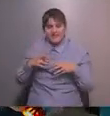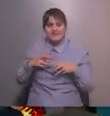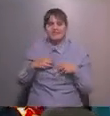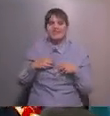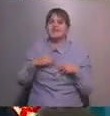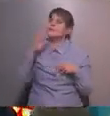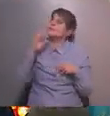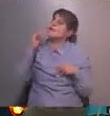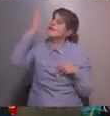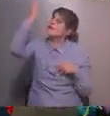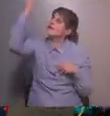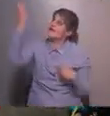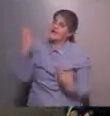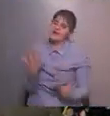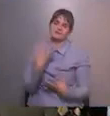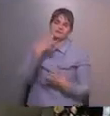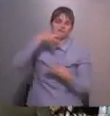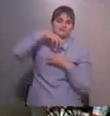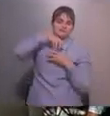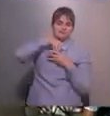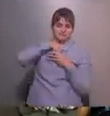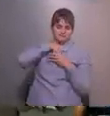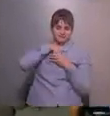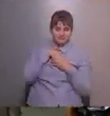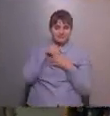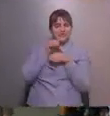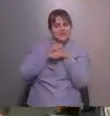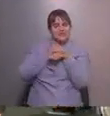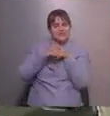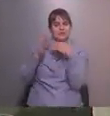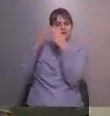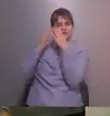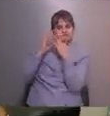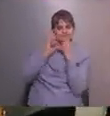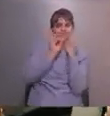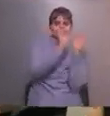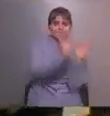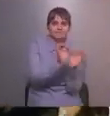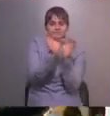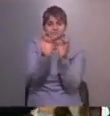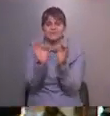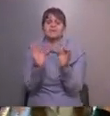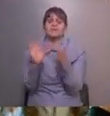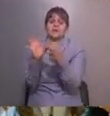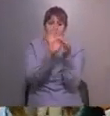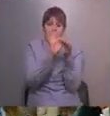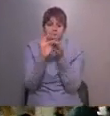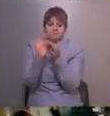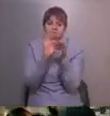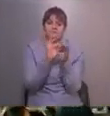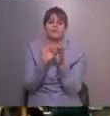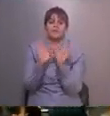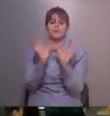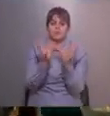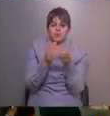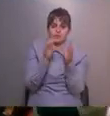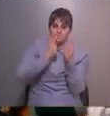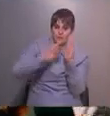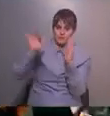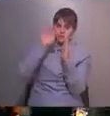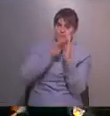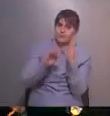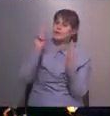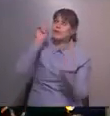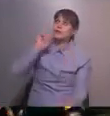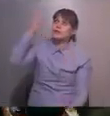Senhora do Rosário, que nos abraça com a sua ternura. Com o coro, aclamemos a Mãe de Jesus, Rainha do